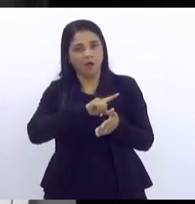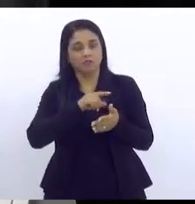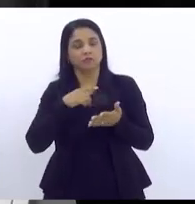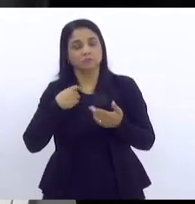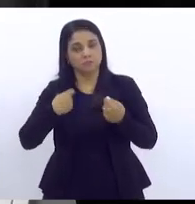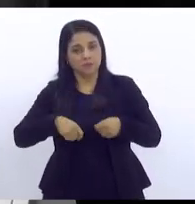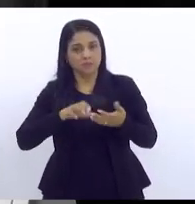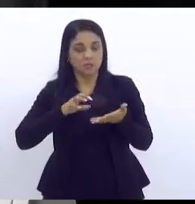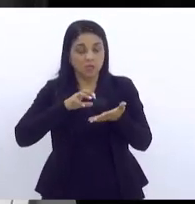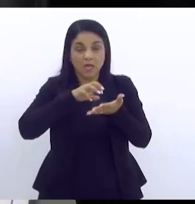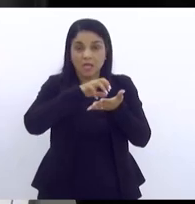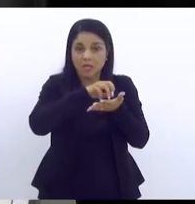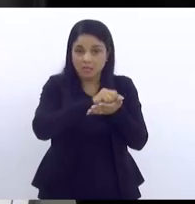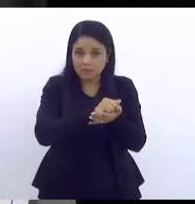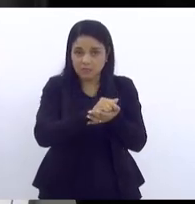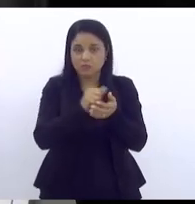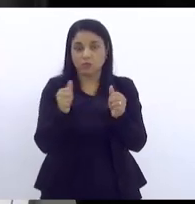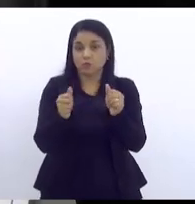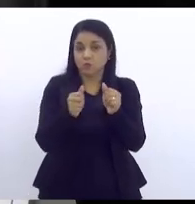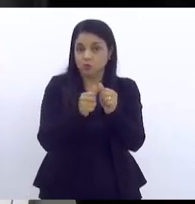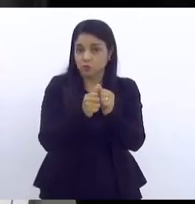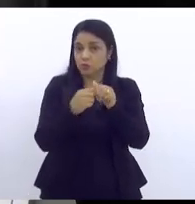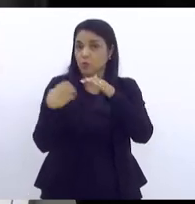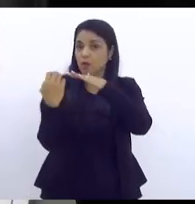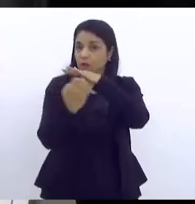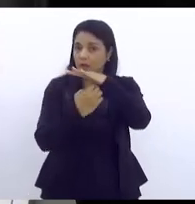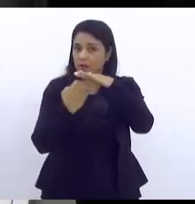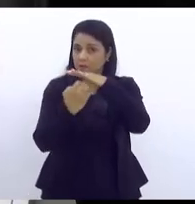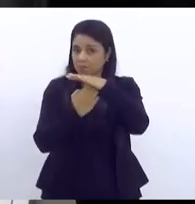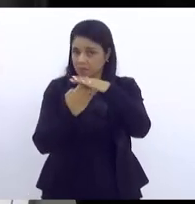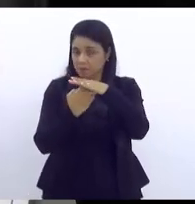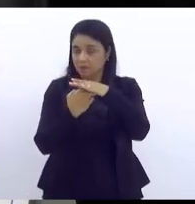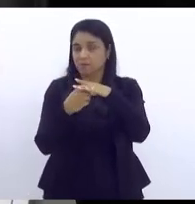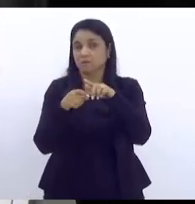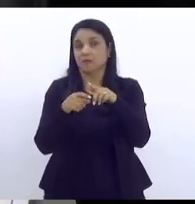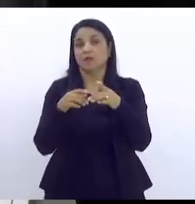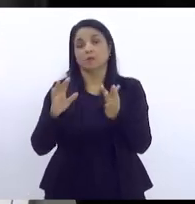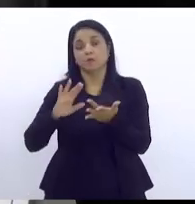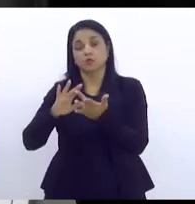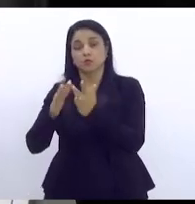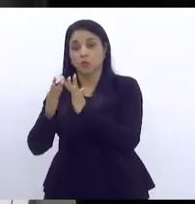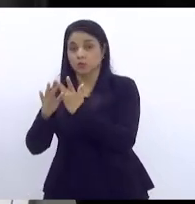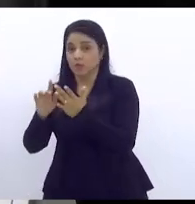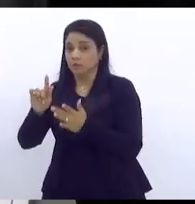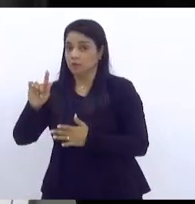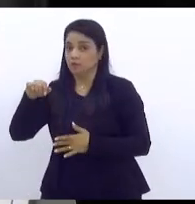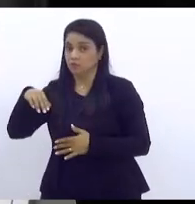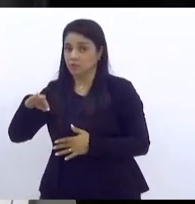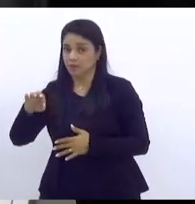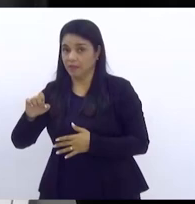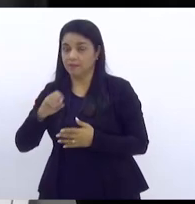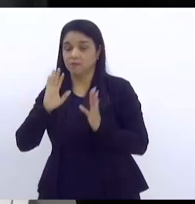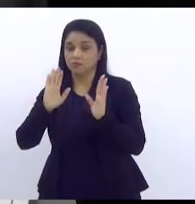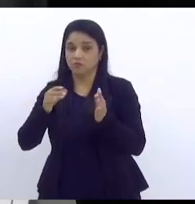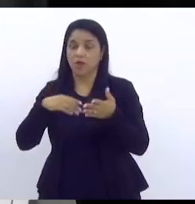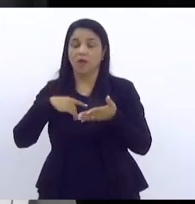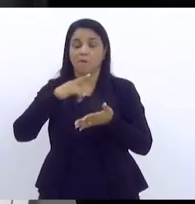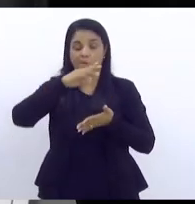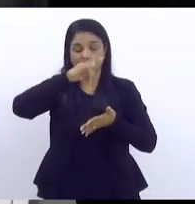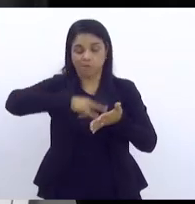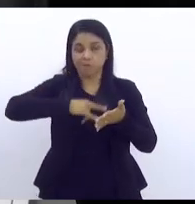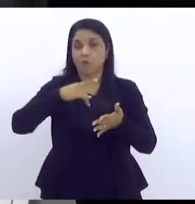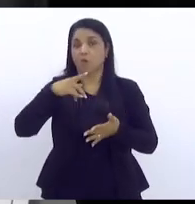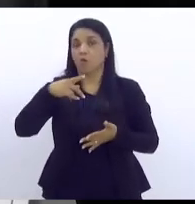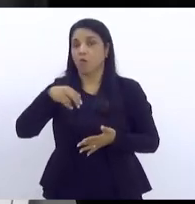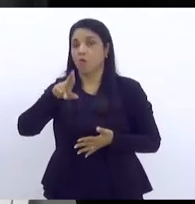registro junto à concessionária e quando entra em contato com a agência reguladora tem que estar de posse desse desse protocolo para que